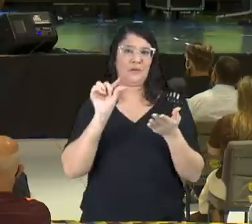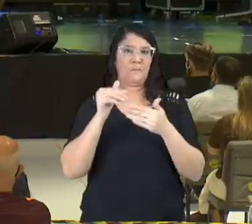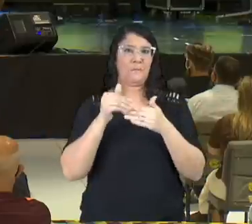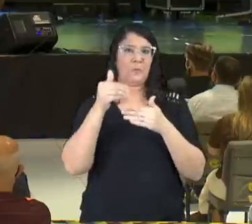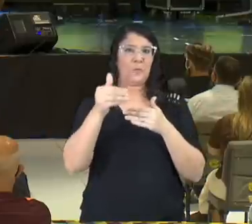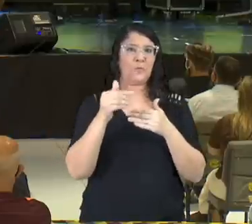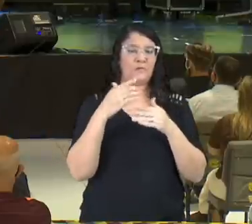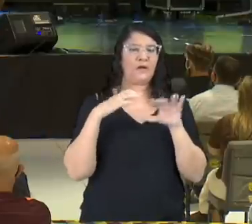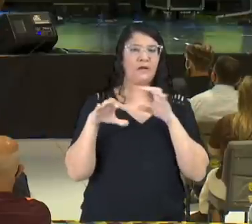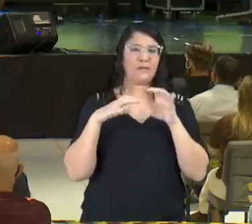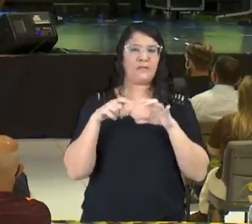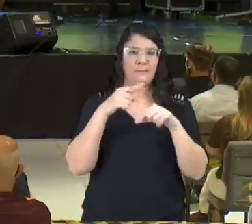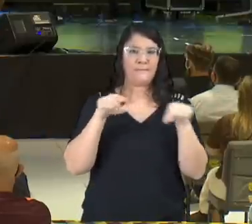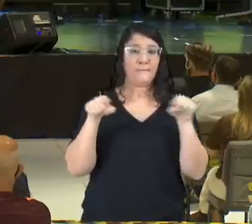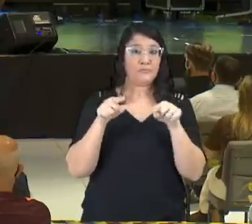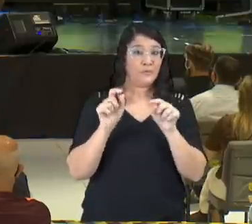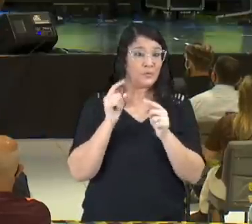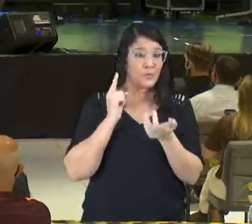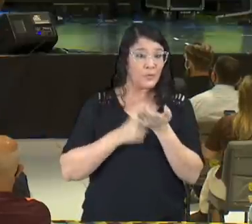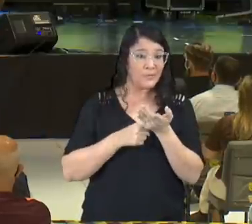Né? Combinado?